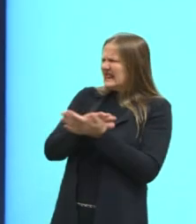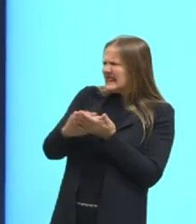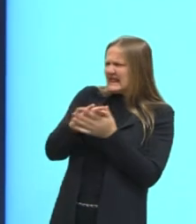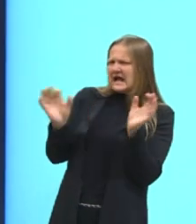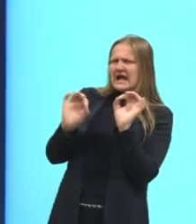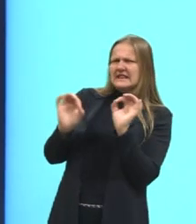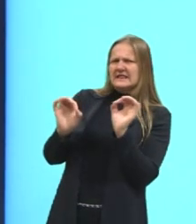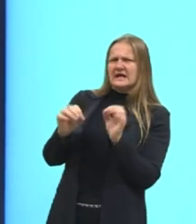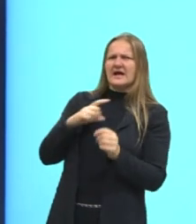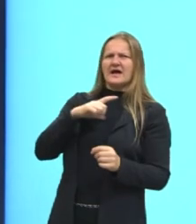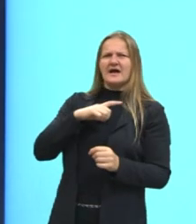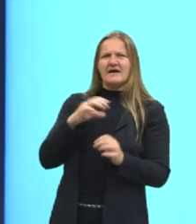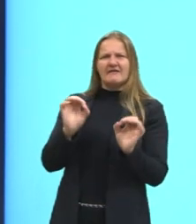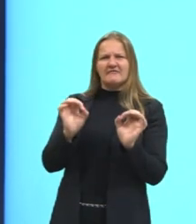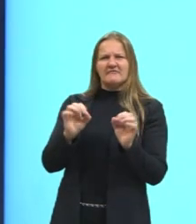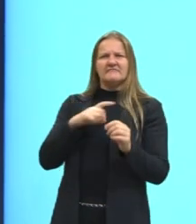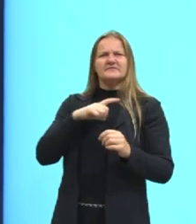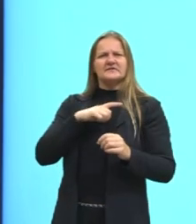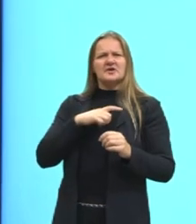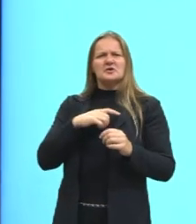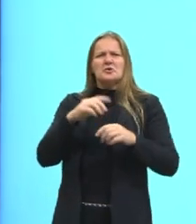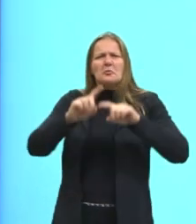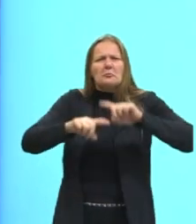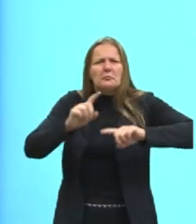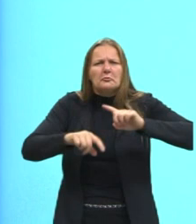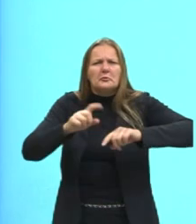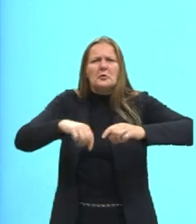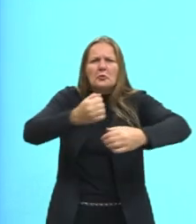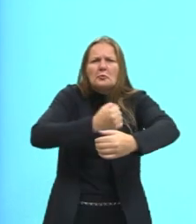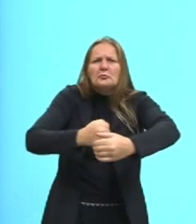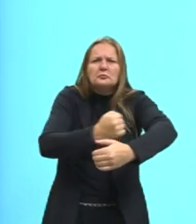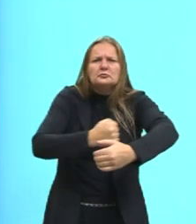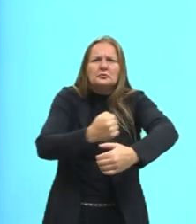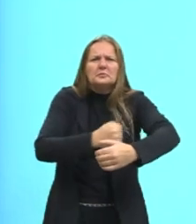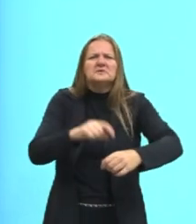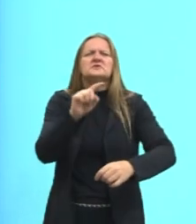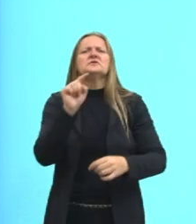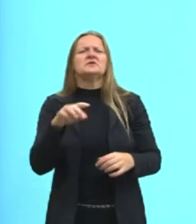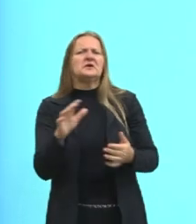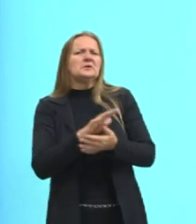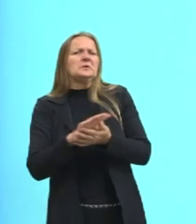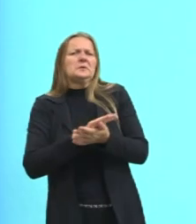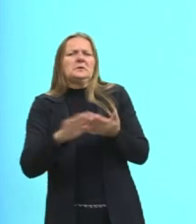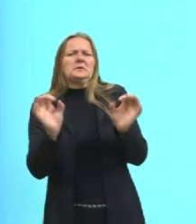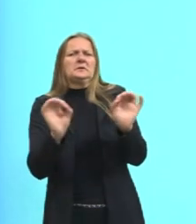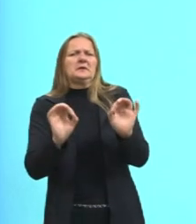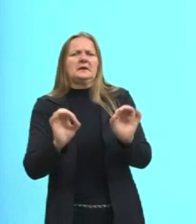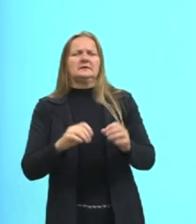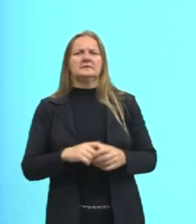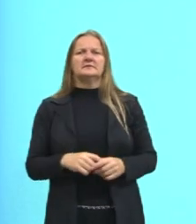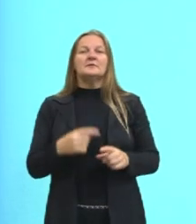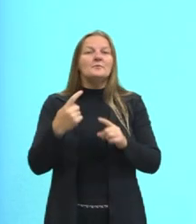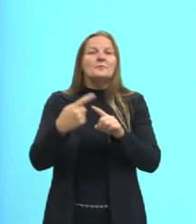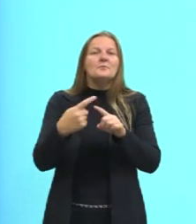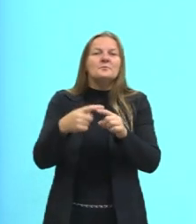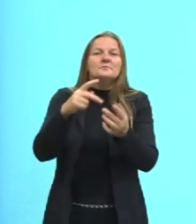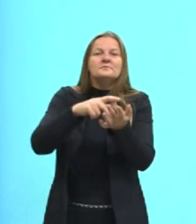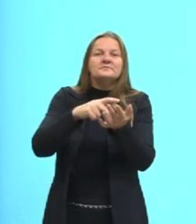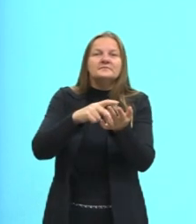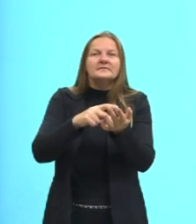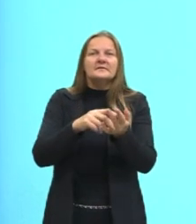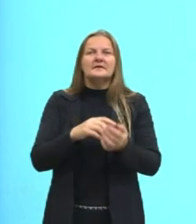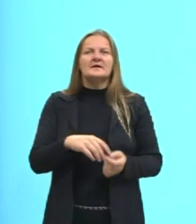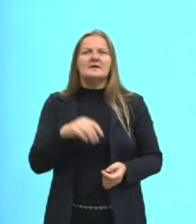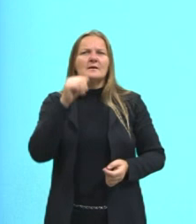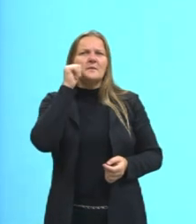nada lamentarei As domésticas Será Mas que nada não tem problema na verdade estão